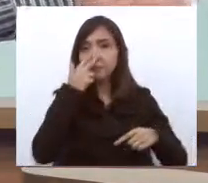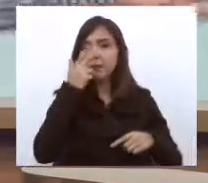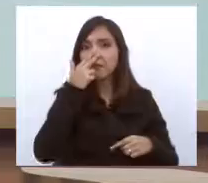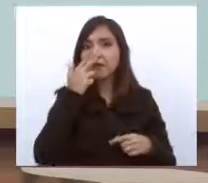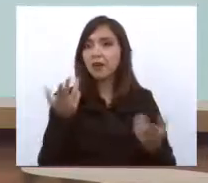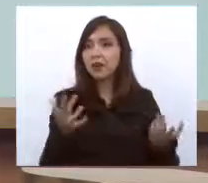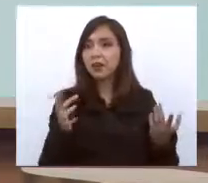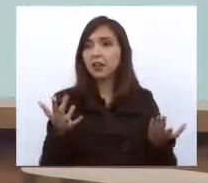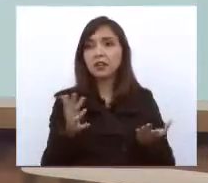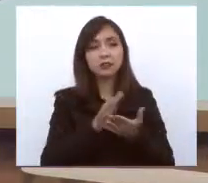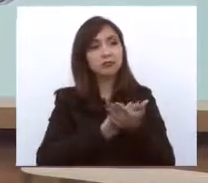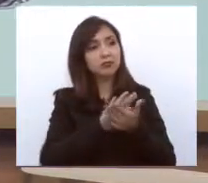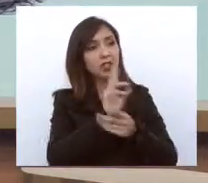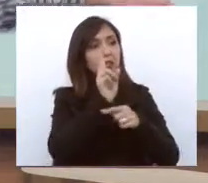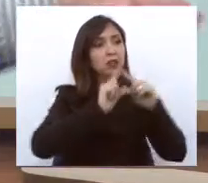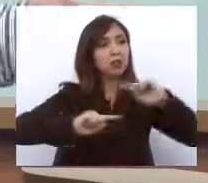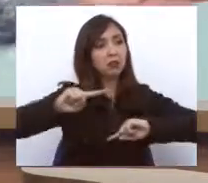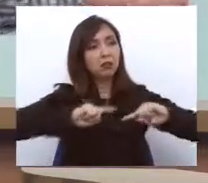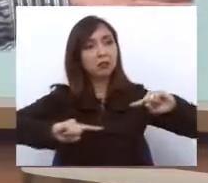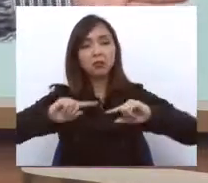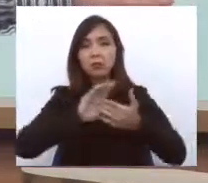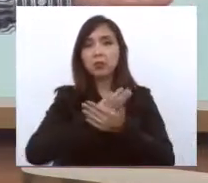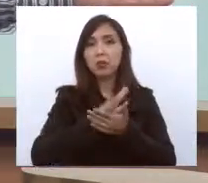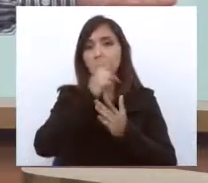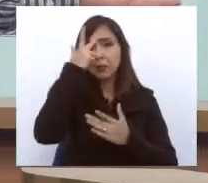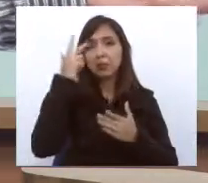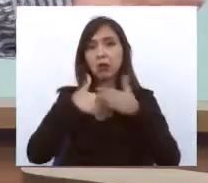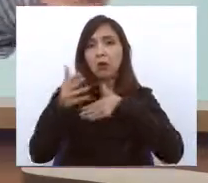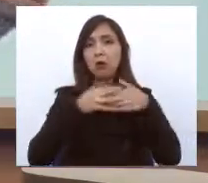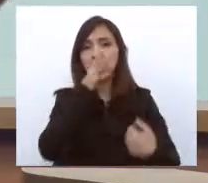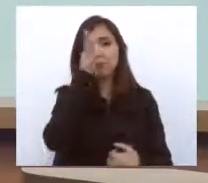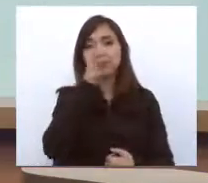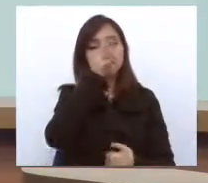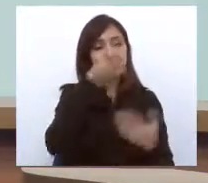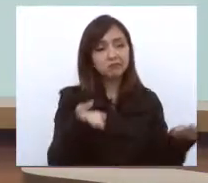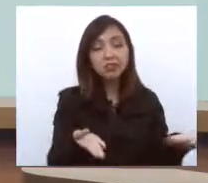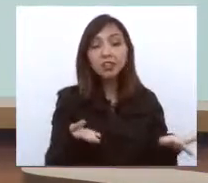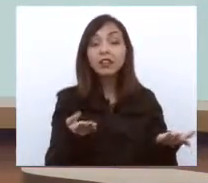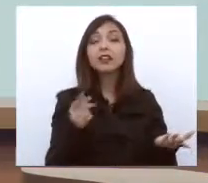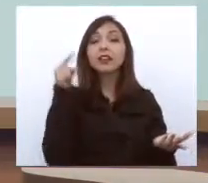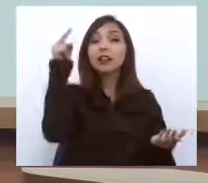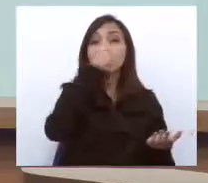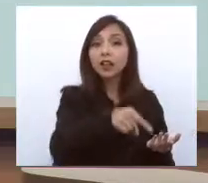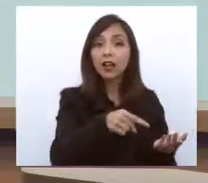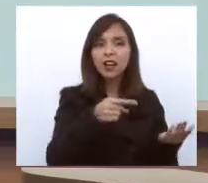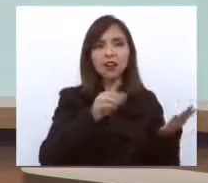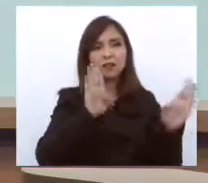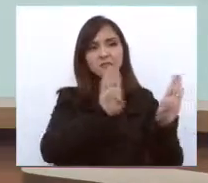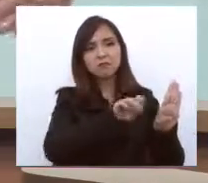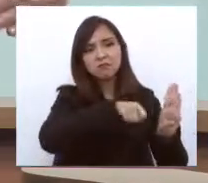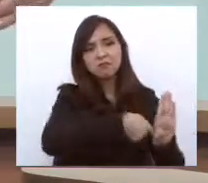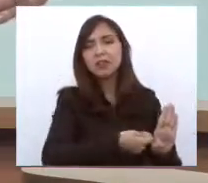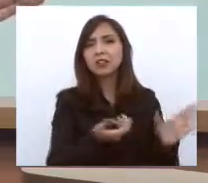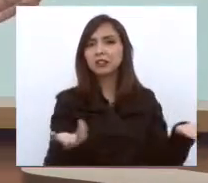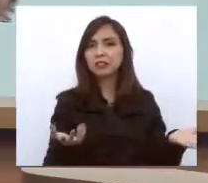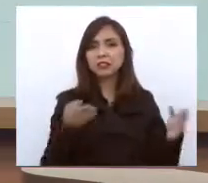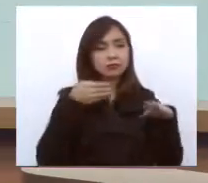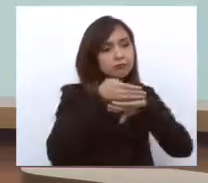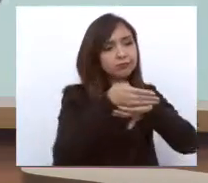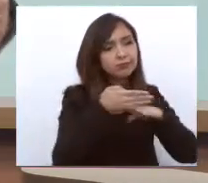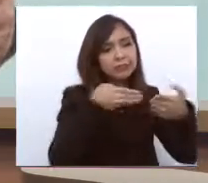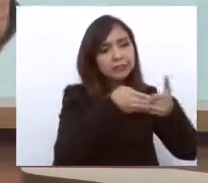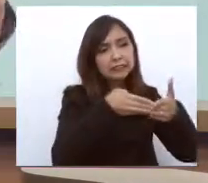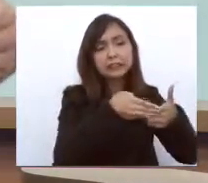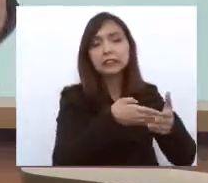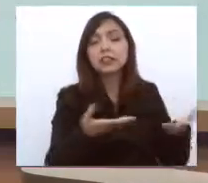tem comando, não tem, o pessoal faz o que quer. Uma fiscalização, ir lá, barrar o aterro, fechar a entrada, e